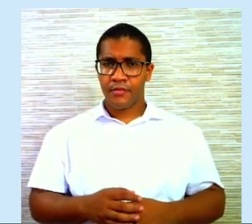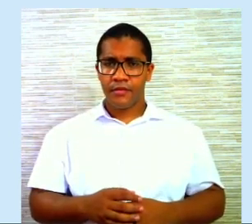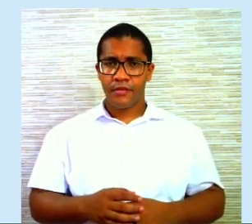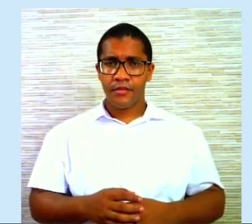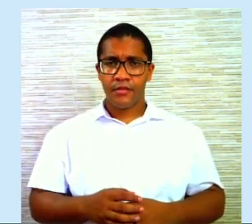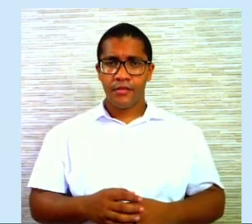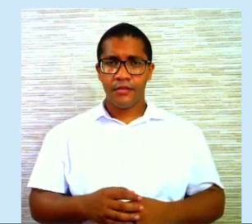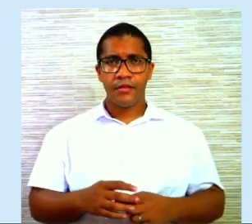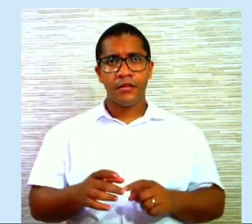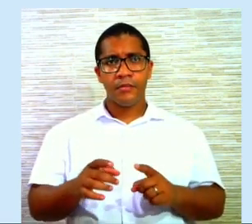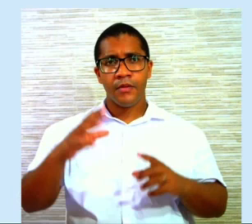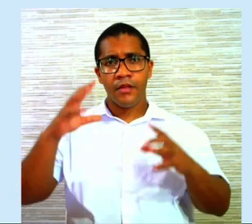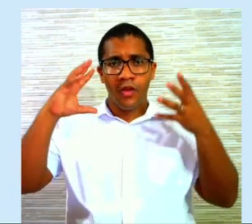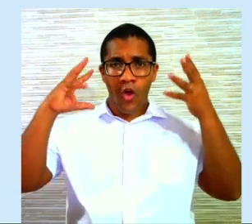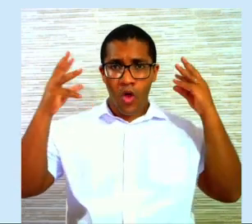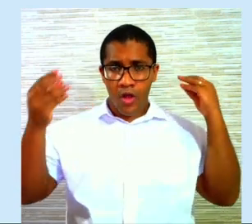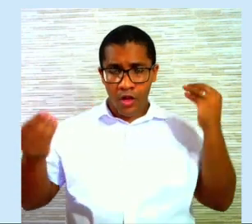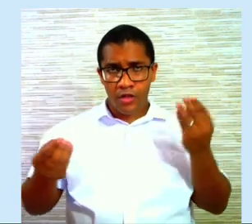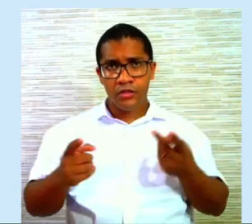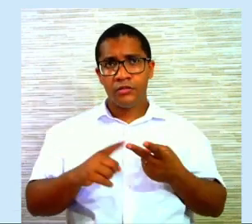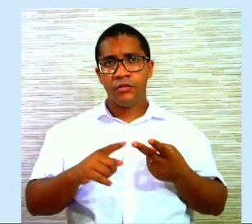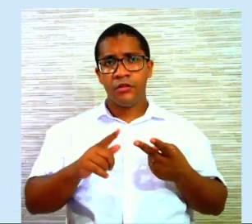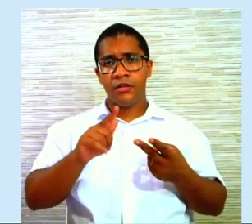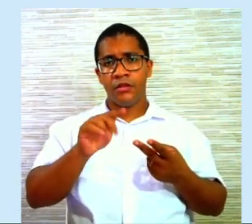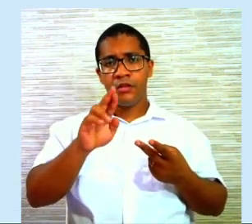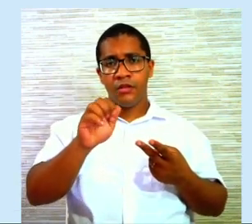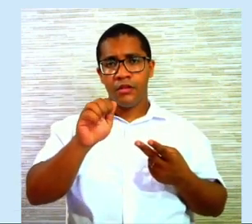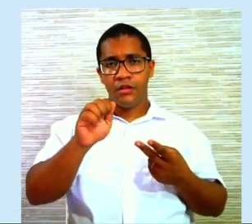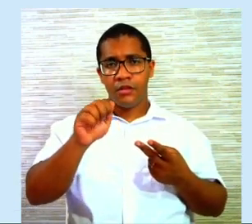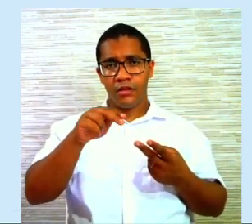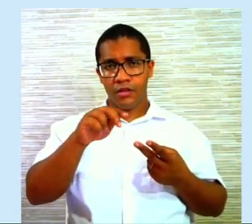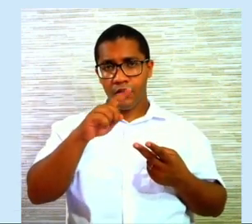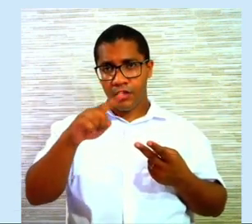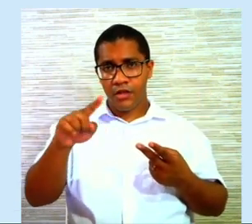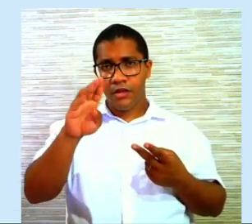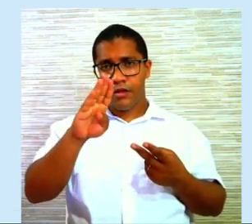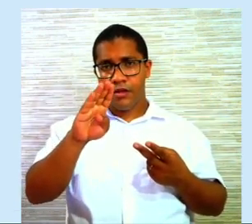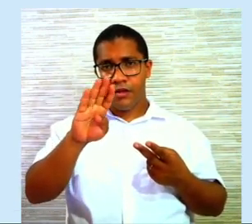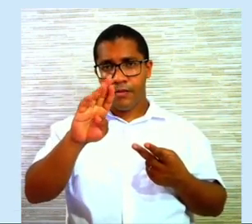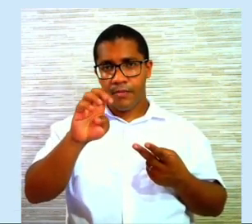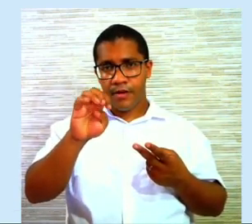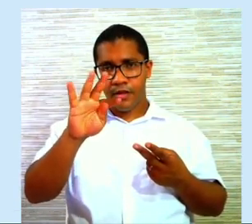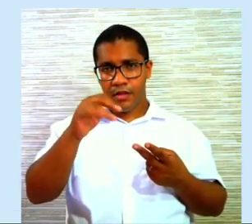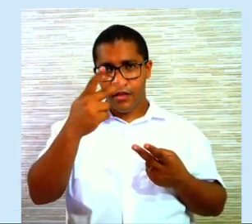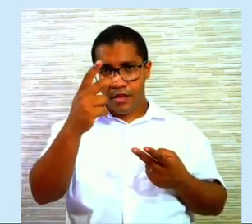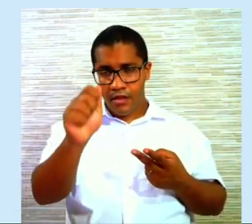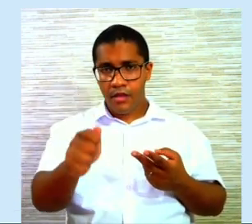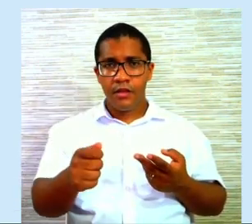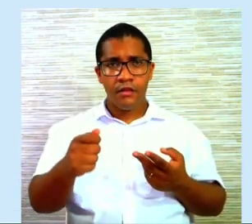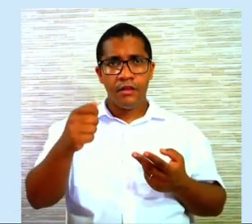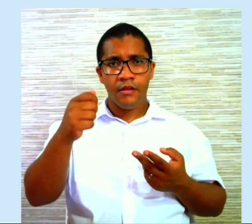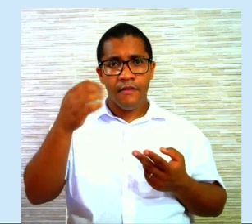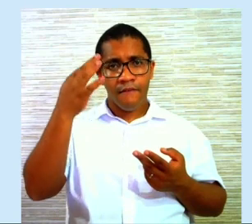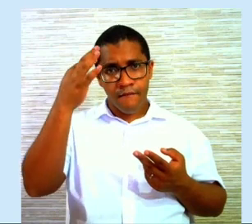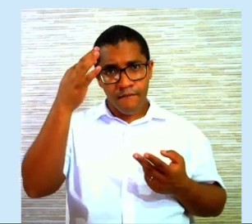né? Para a Holanda, Grã-Bretanha, né? E França. Então, ocorre aí uma